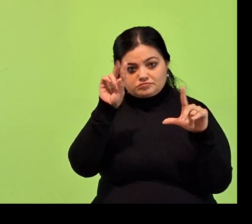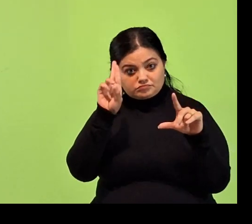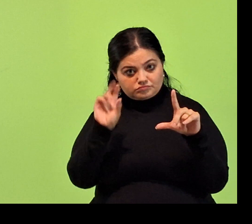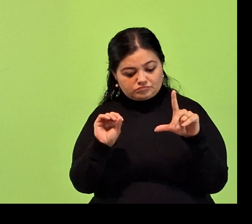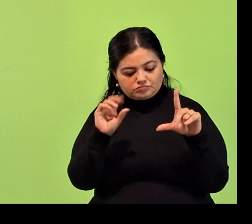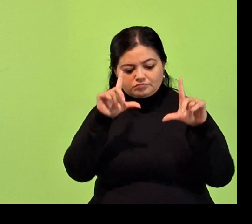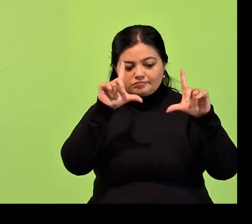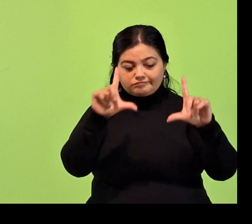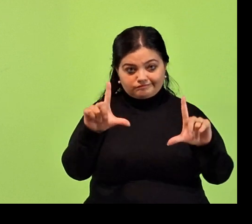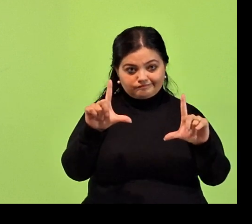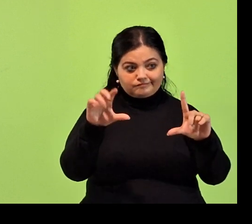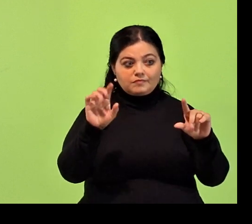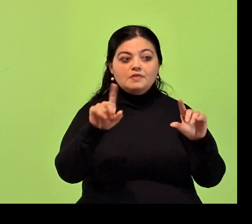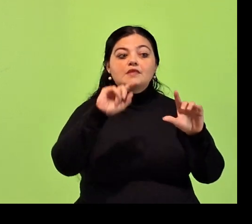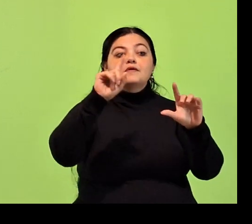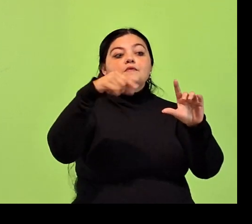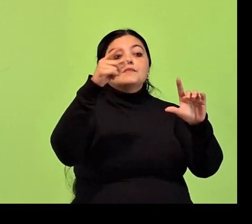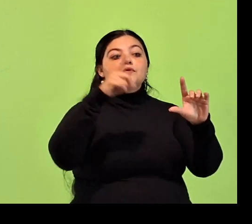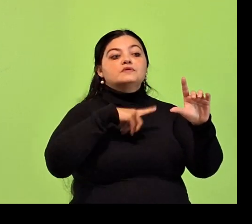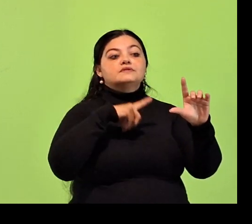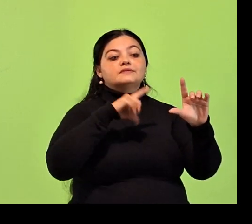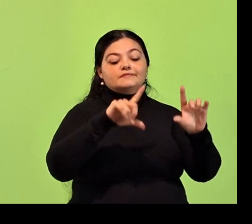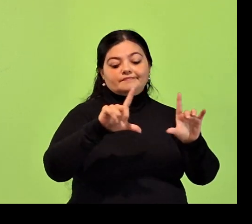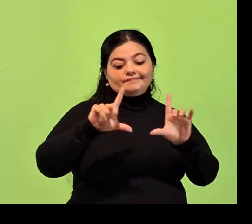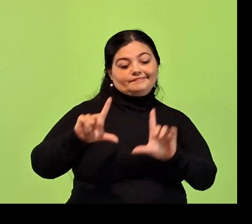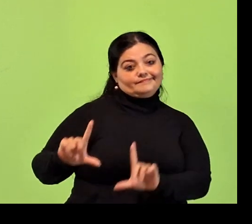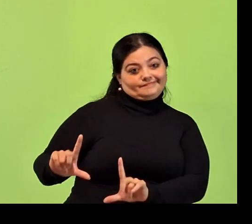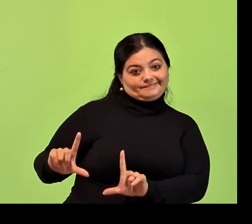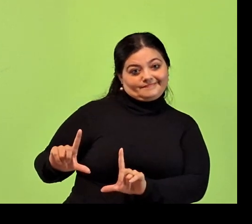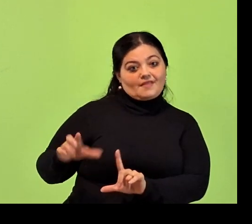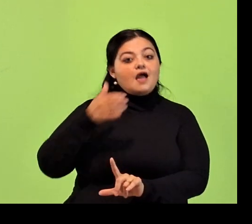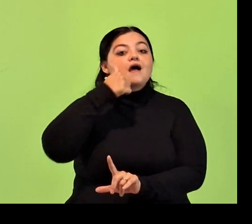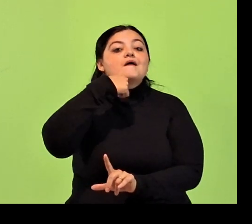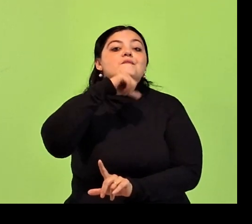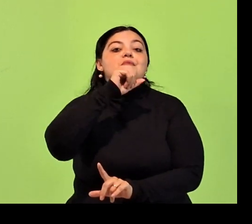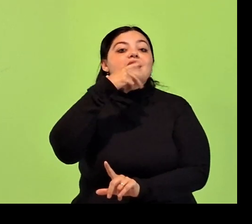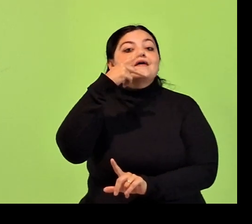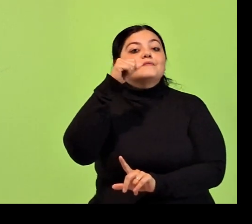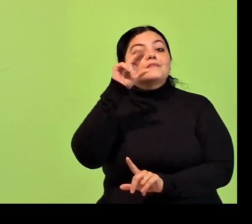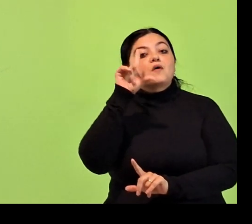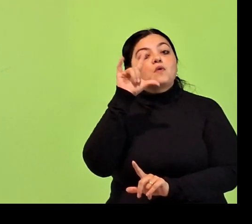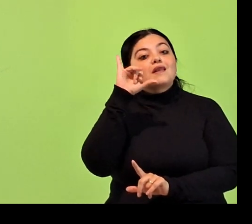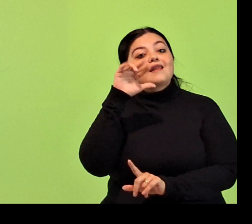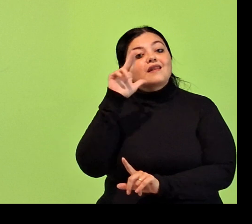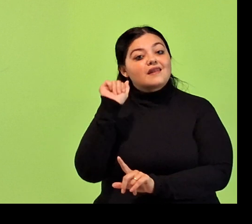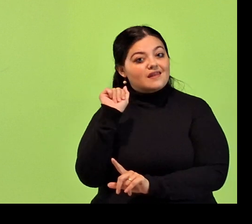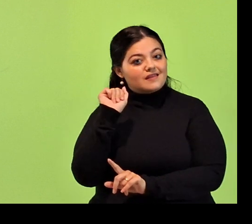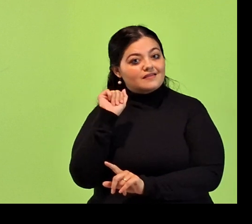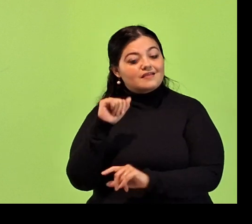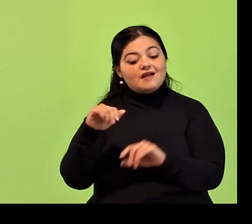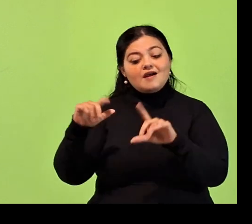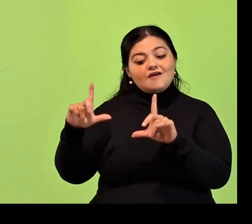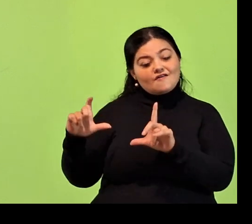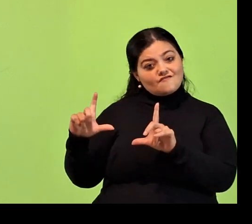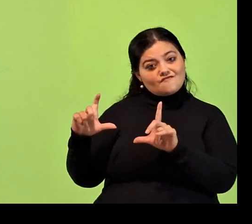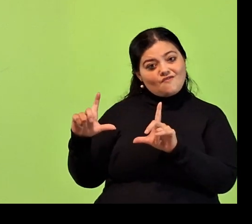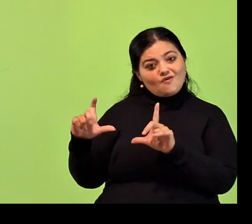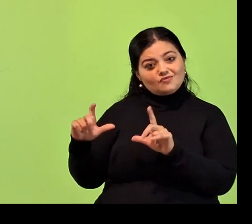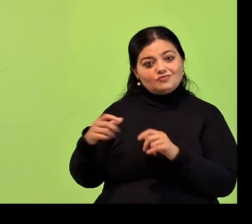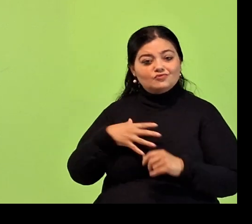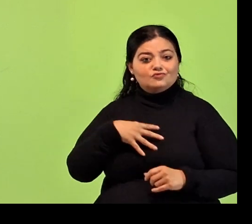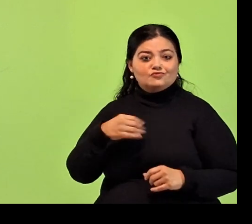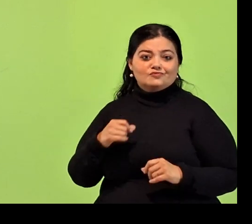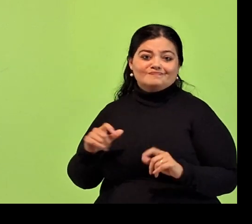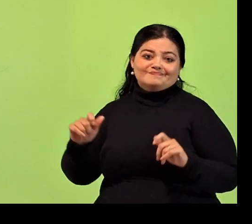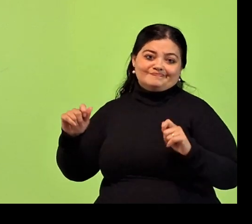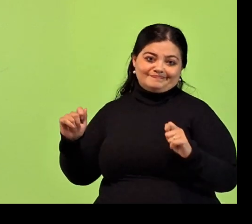E logo abaixo dessa família, a gente tem uma mãe, Paulina Bossi, segurando a foto do seu filho,